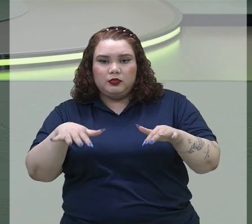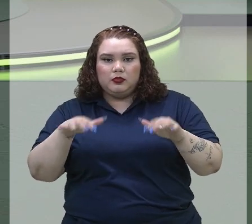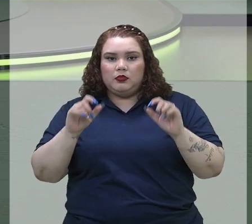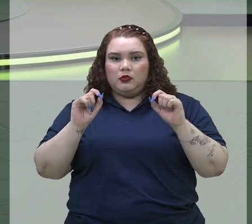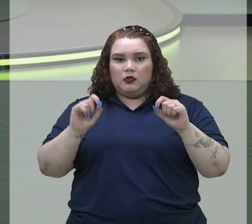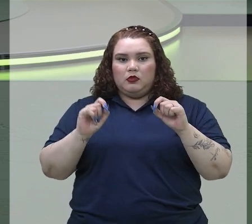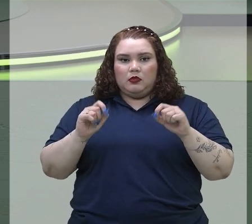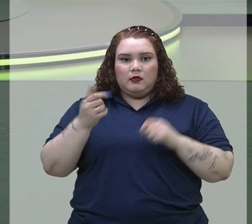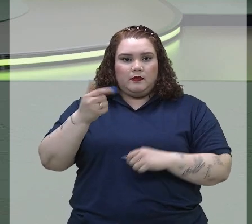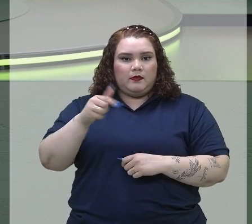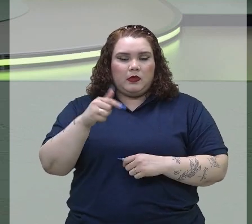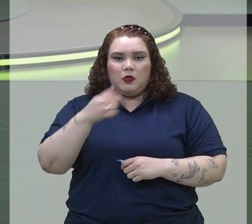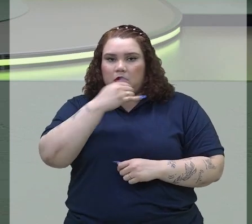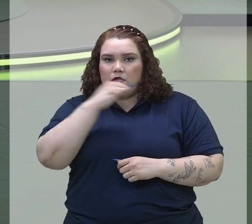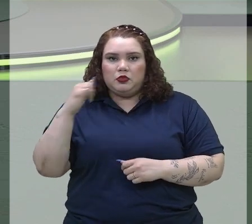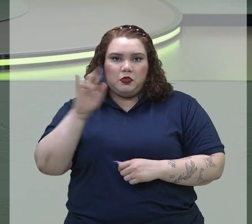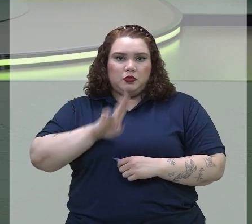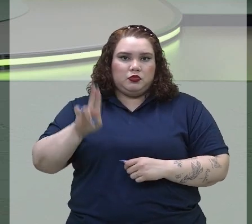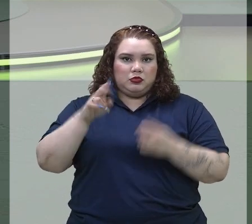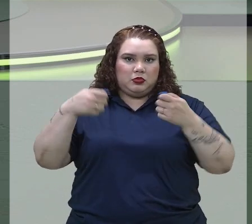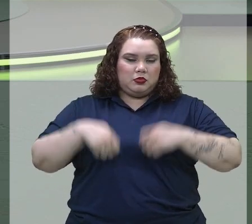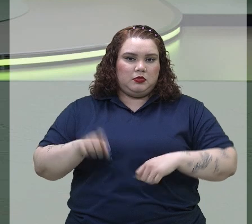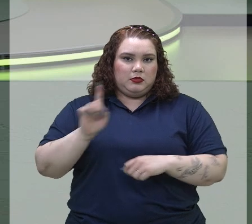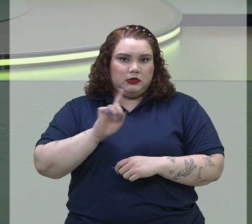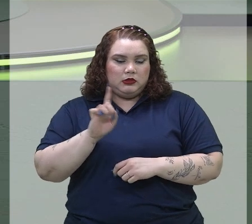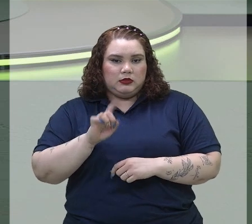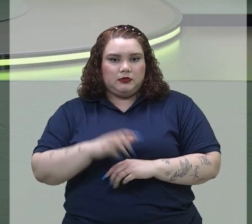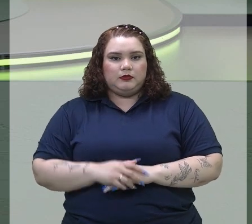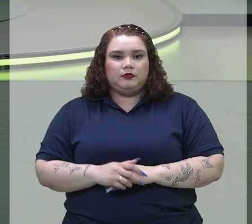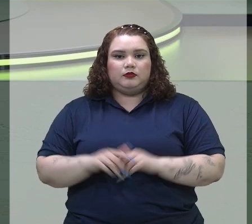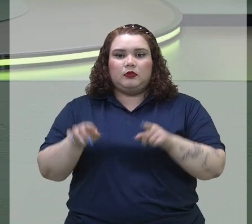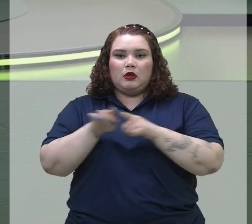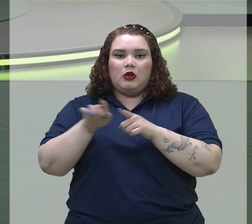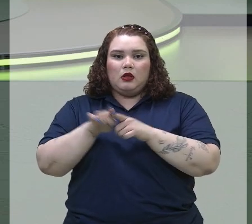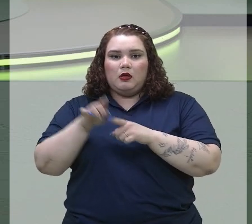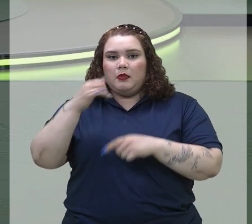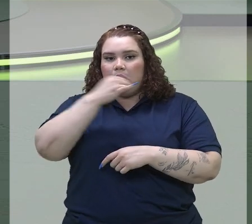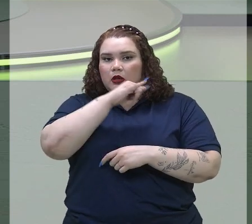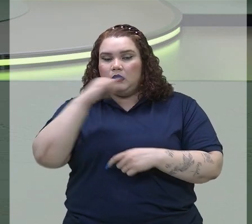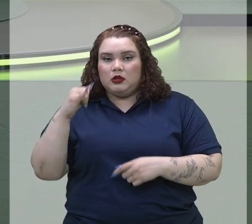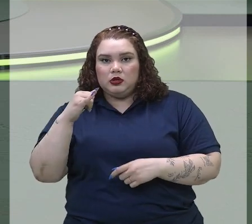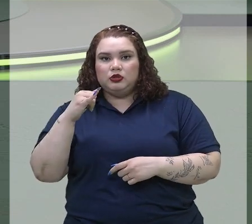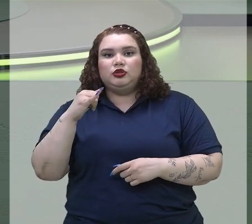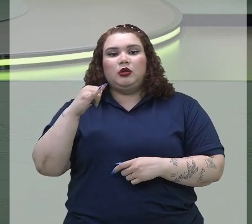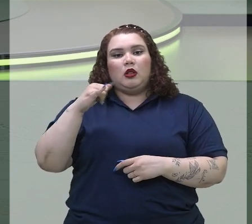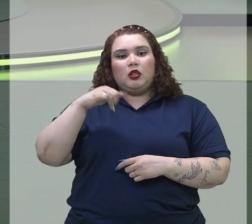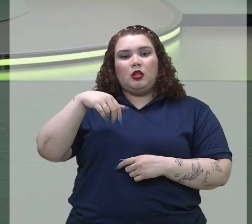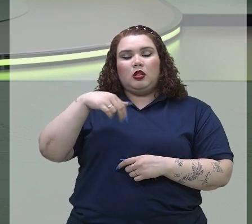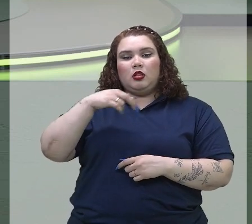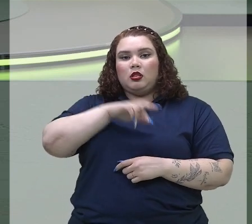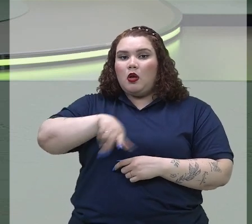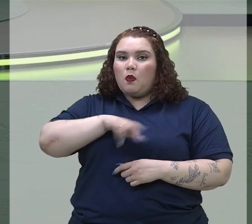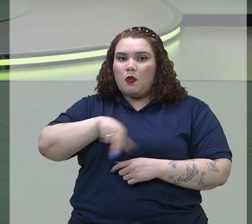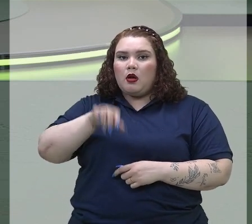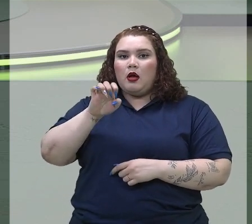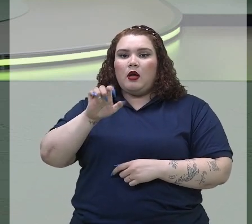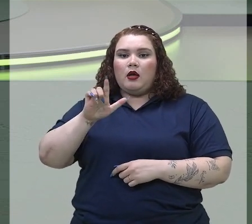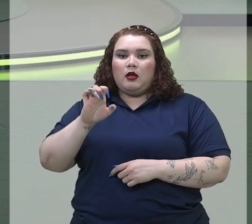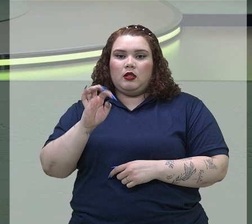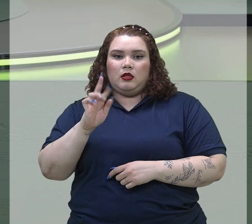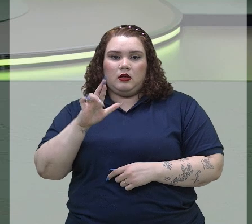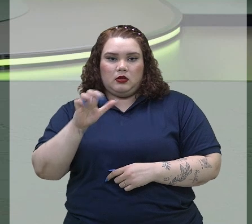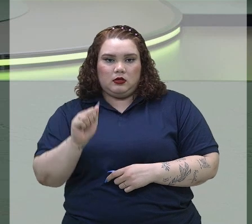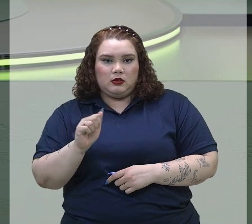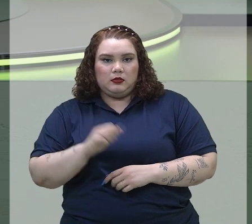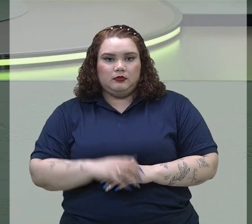que não serve. E tenho aí a energia não elétrica. Em outras palavras, nós